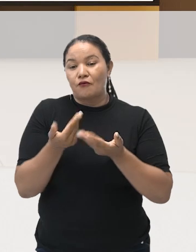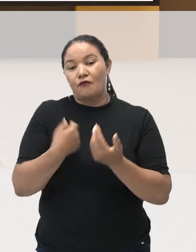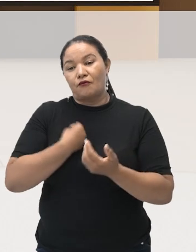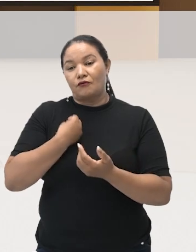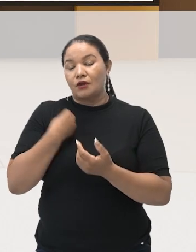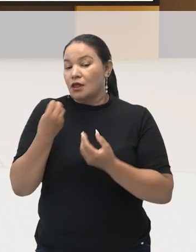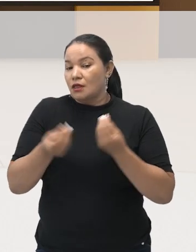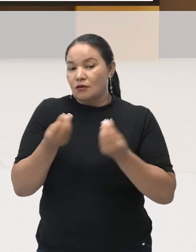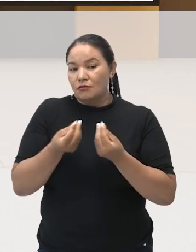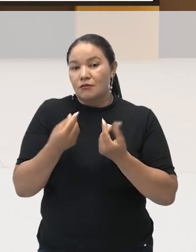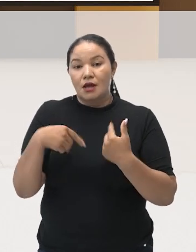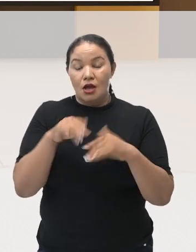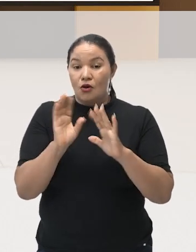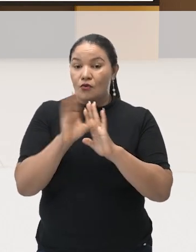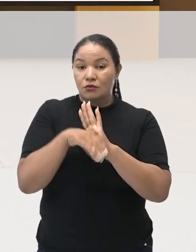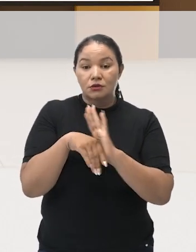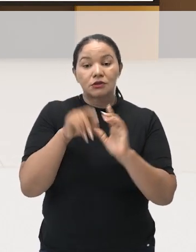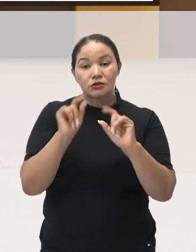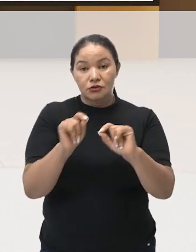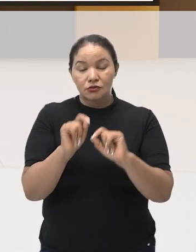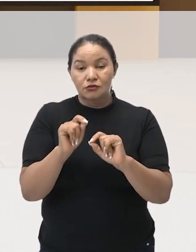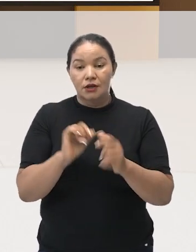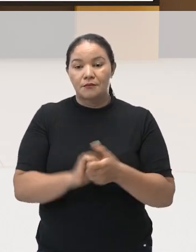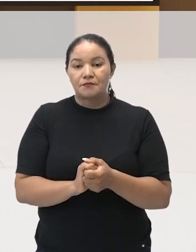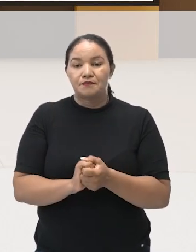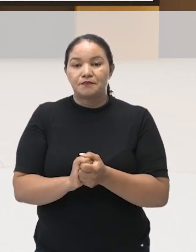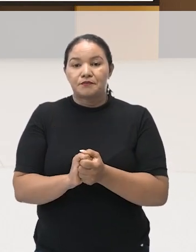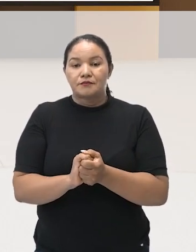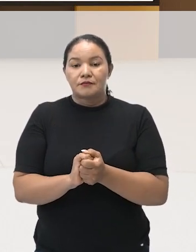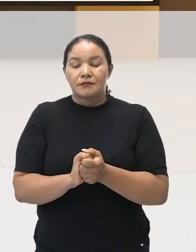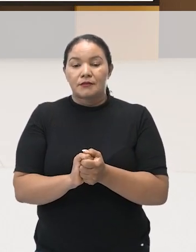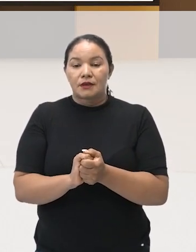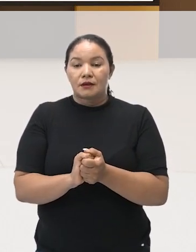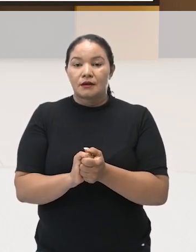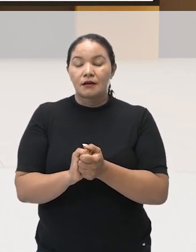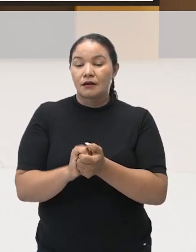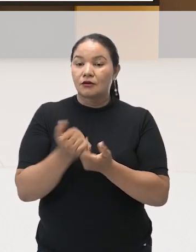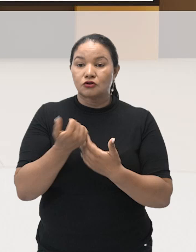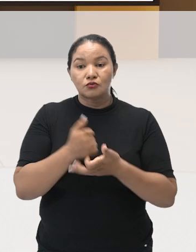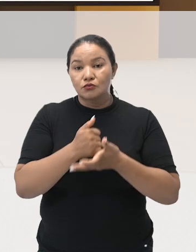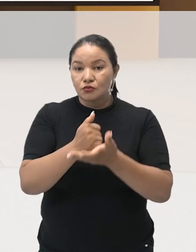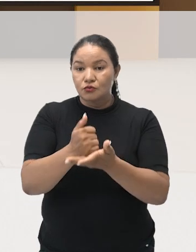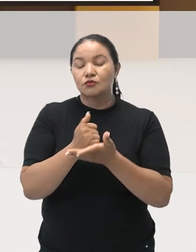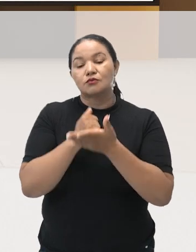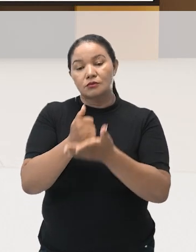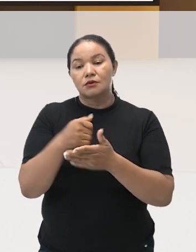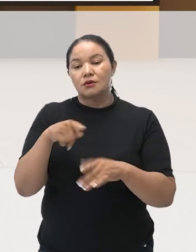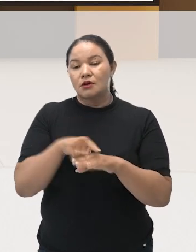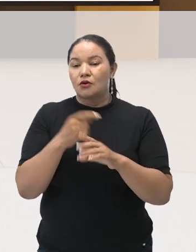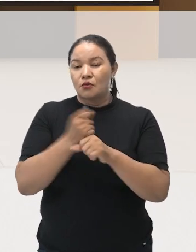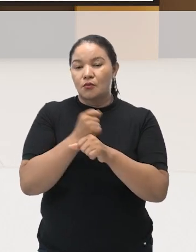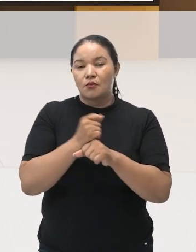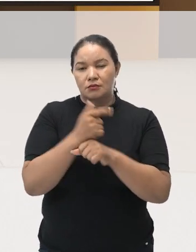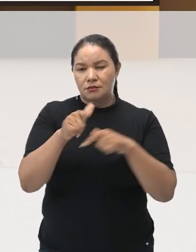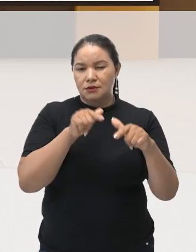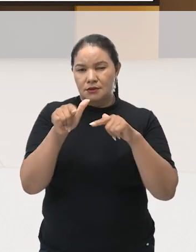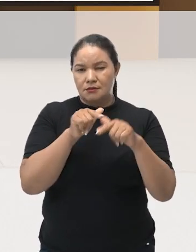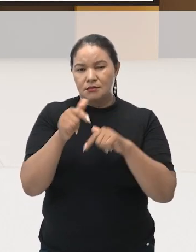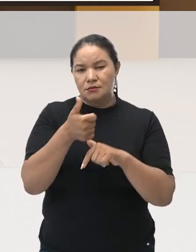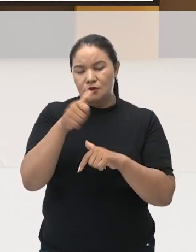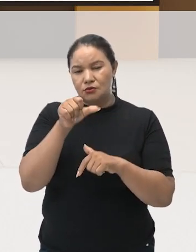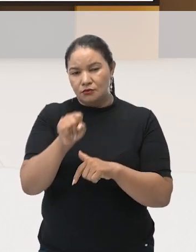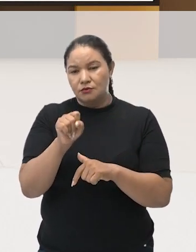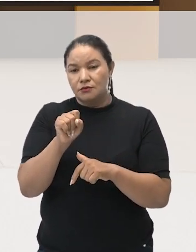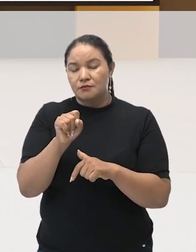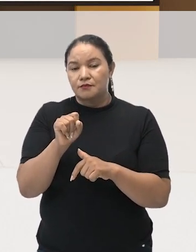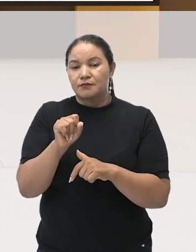justamente o conceito de solidariedade. Sim. Na obra Divisão do Trabalho Social, que é de 1893, Durkheim